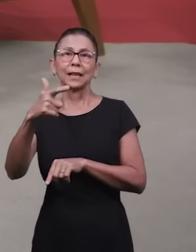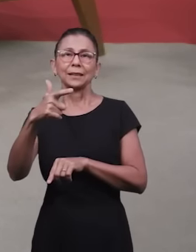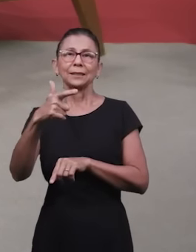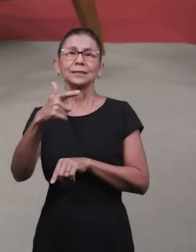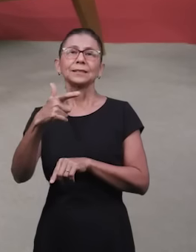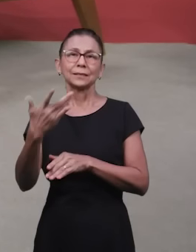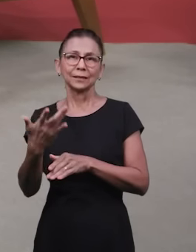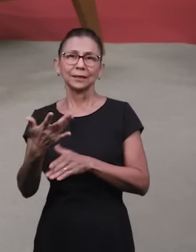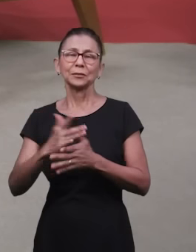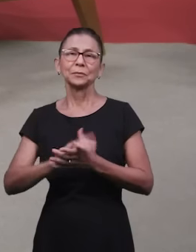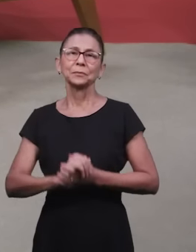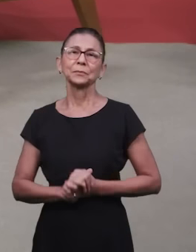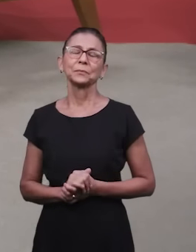É interessante que